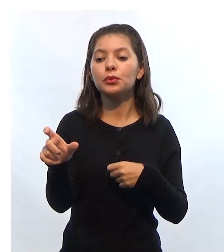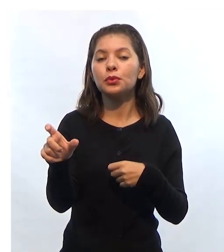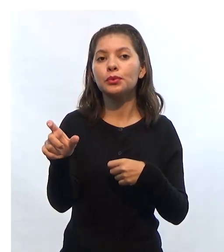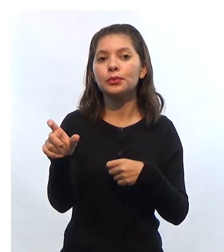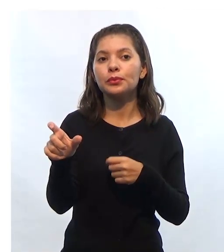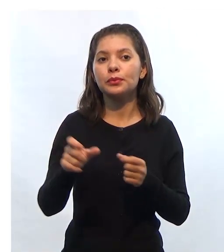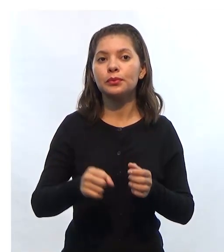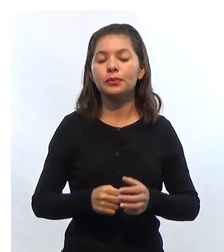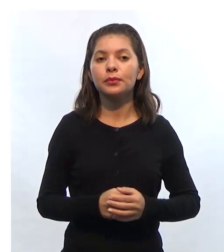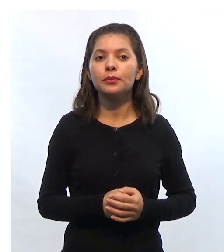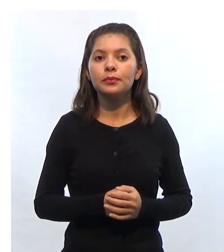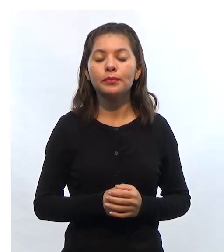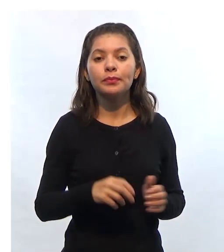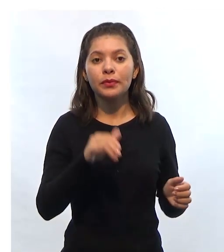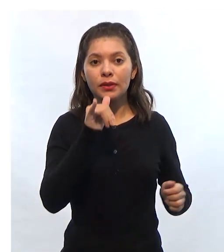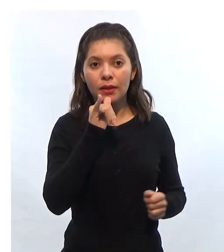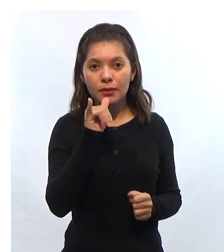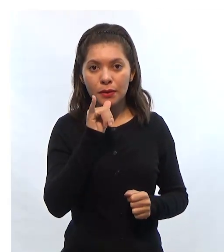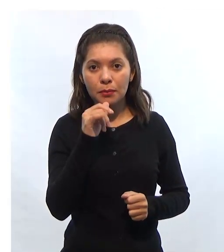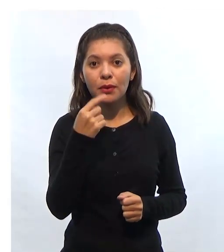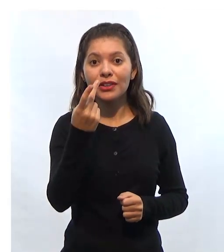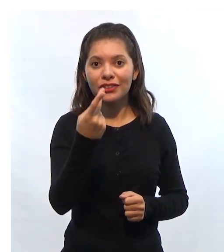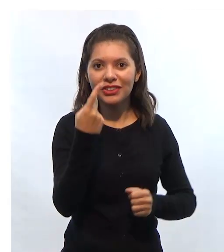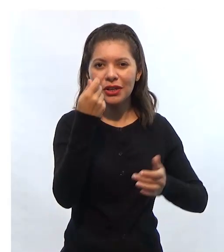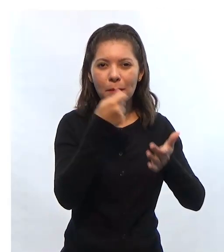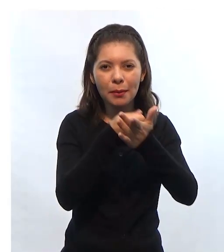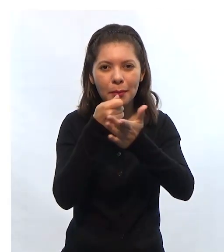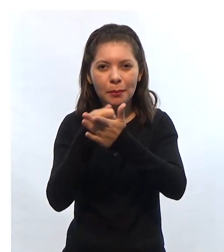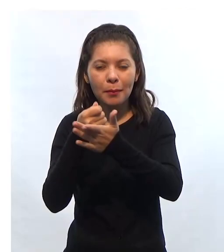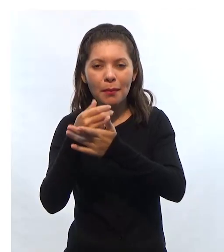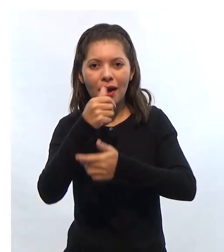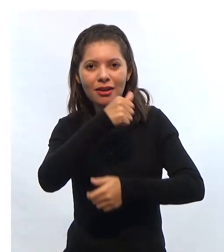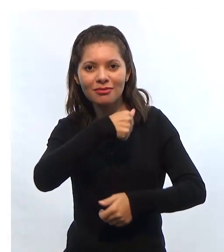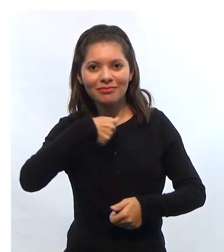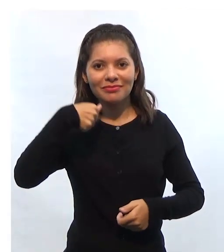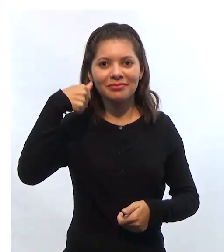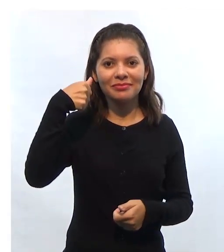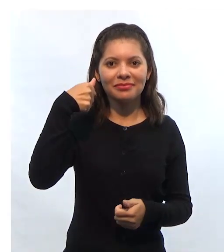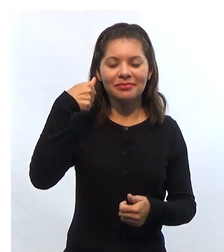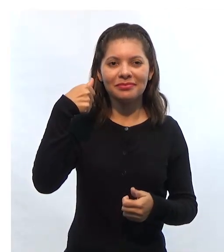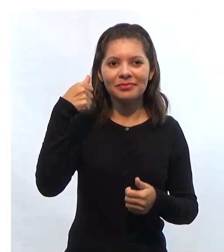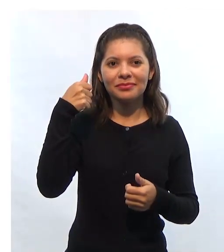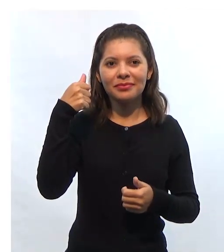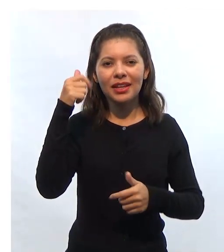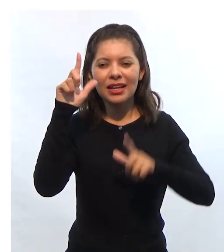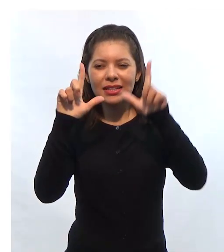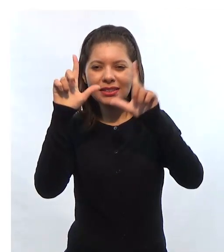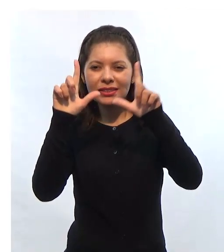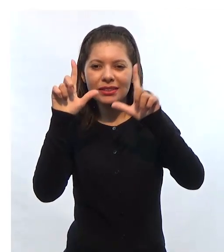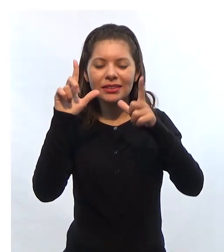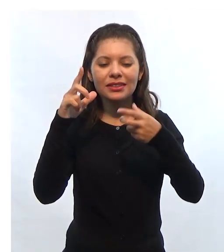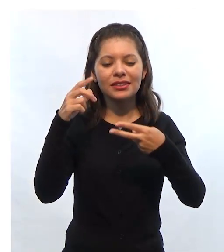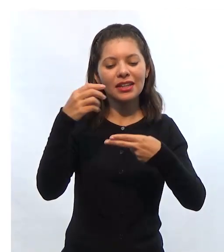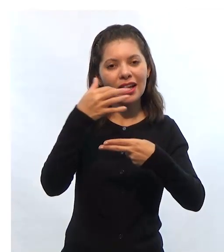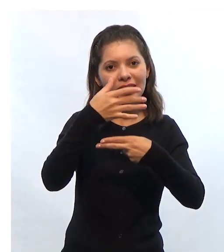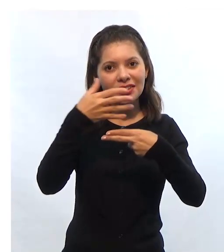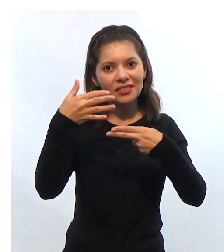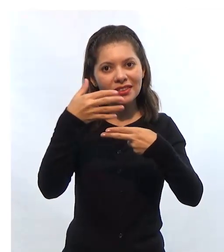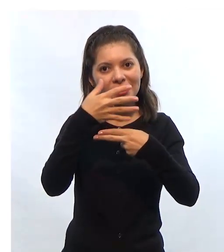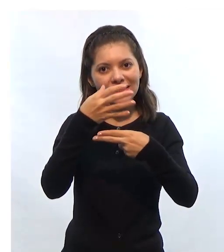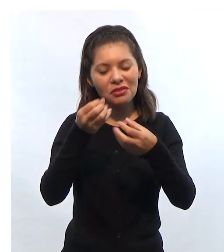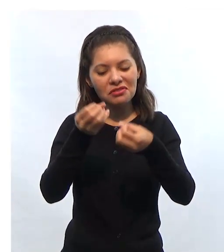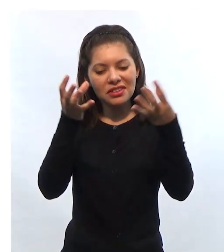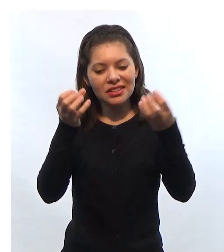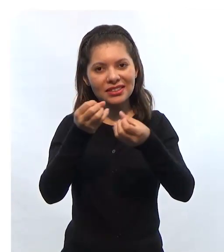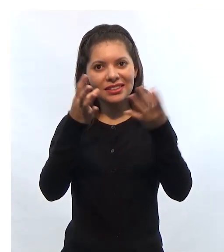de um produto ou serviço exclusivo. Exemplo, quanto mais a gente compra na Amazon ou assiste a Netflix, mais eles